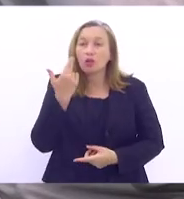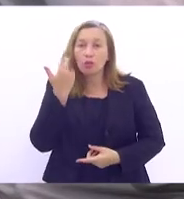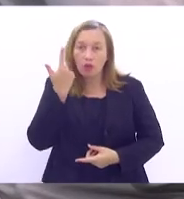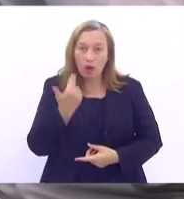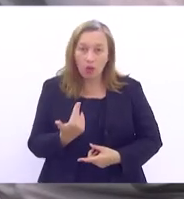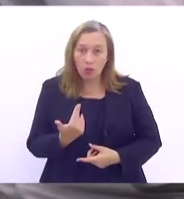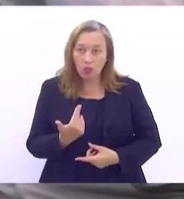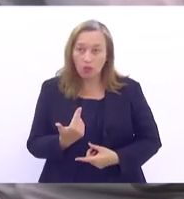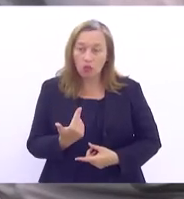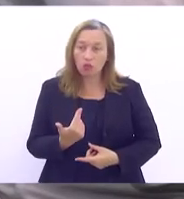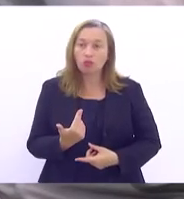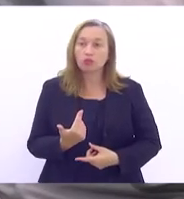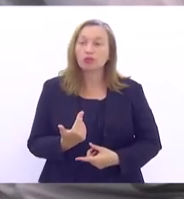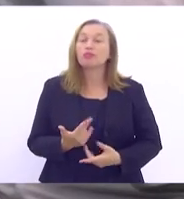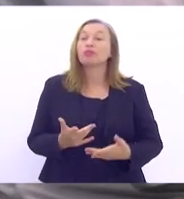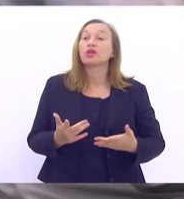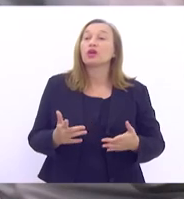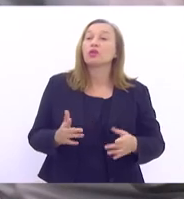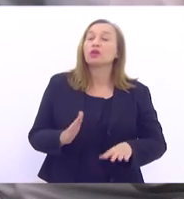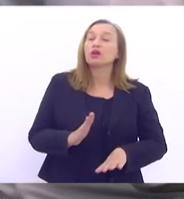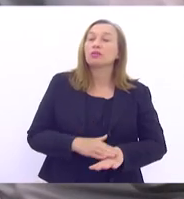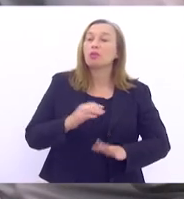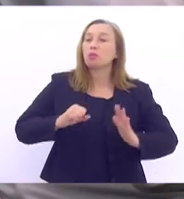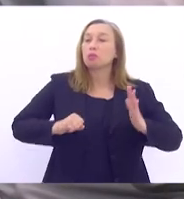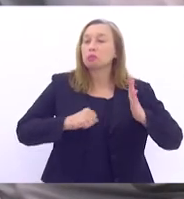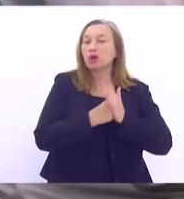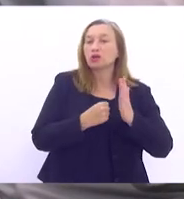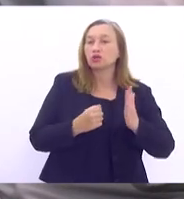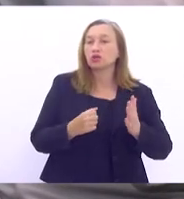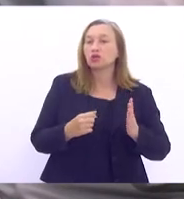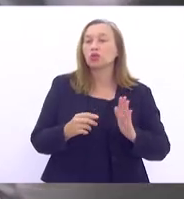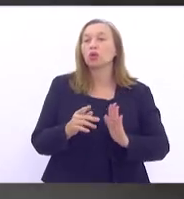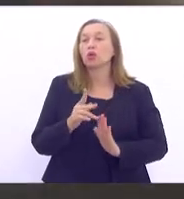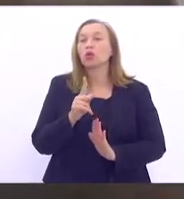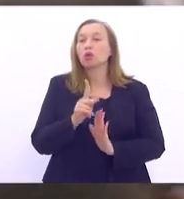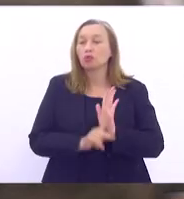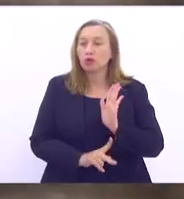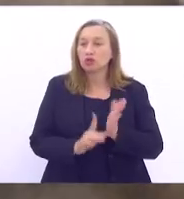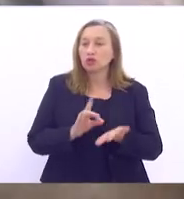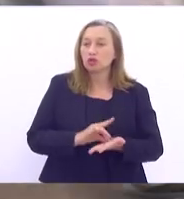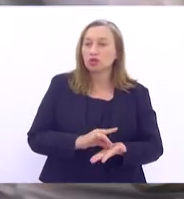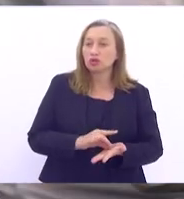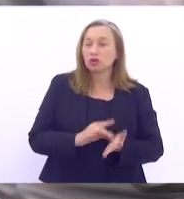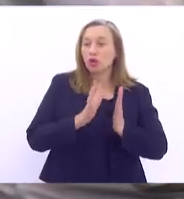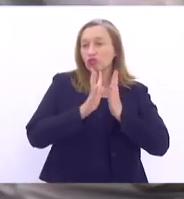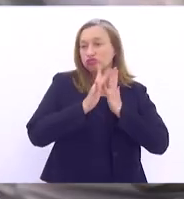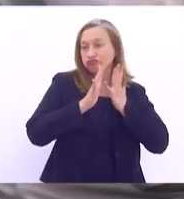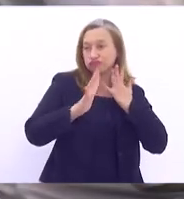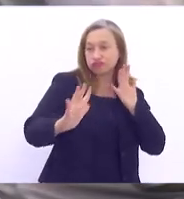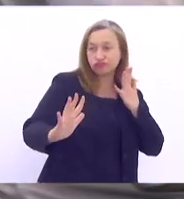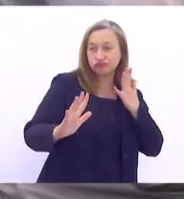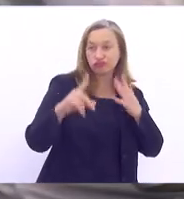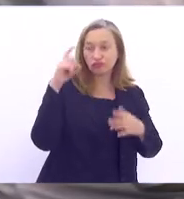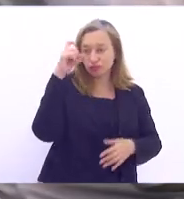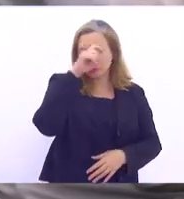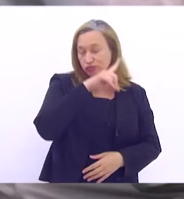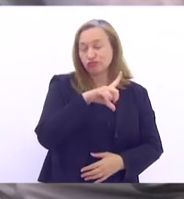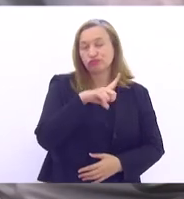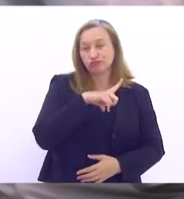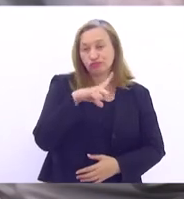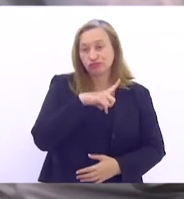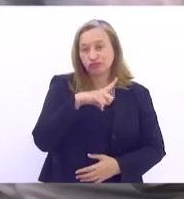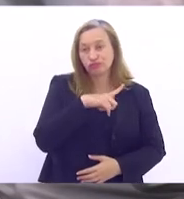mercado. A questão que mais impactou ali o projeto originalmente foi a questão das filas e da burocracia que poderia